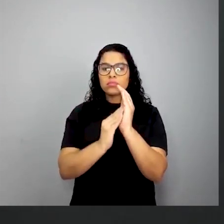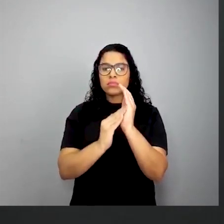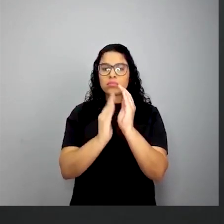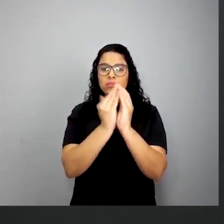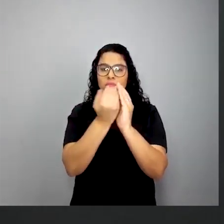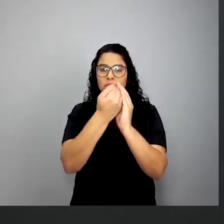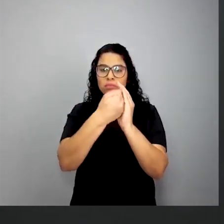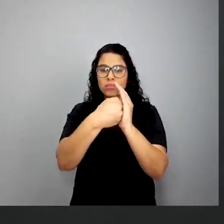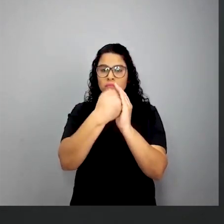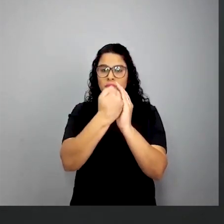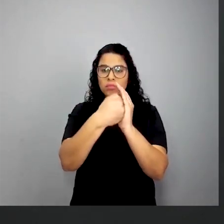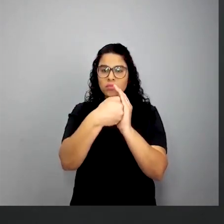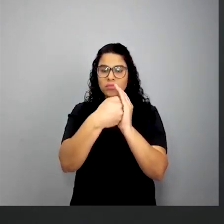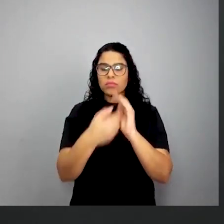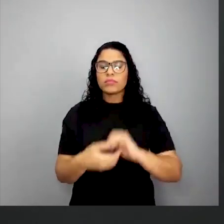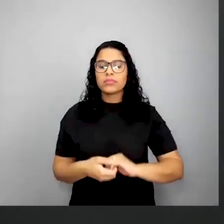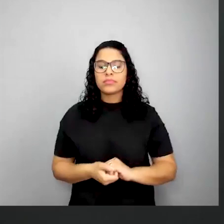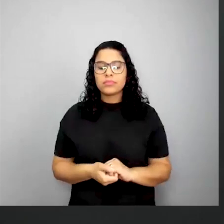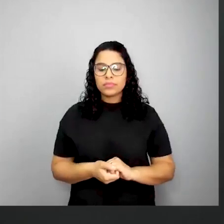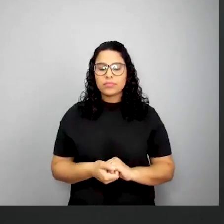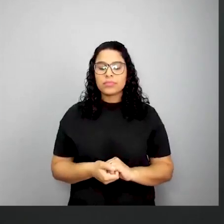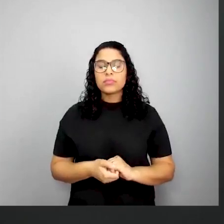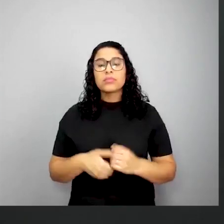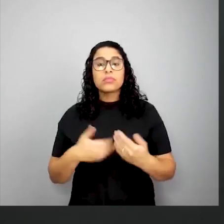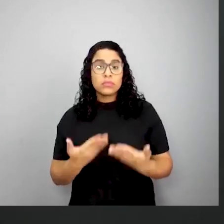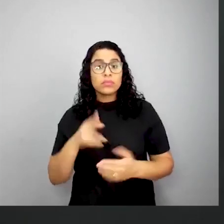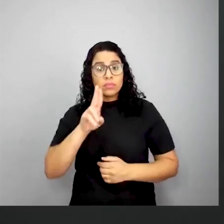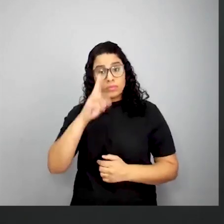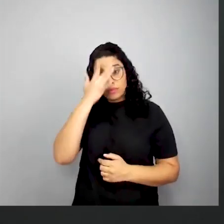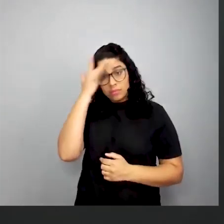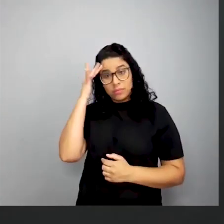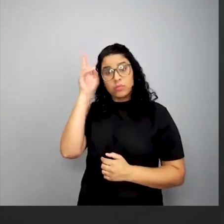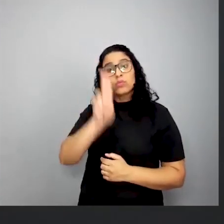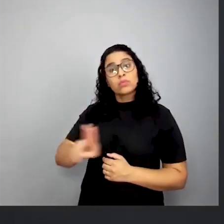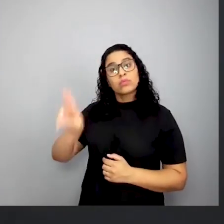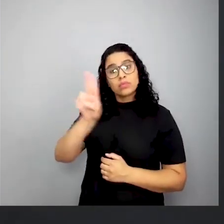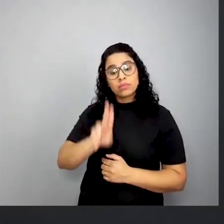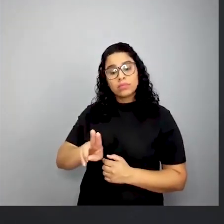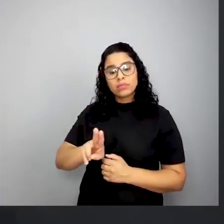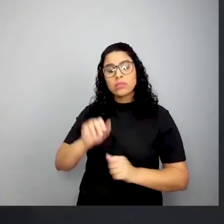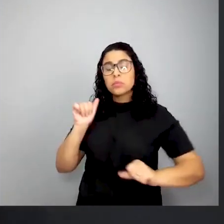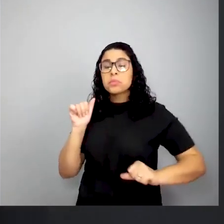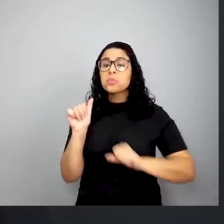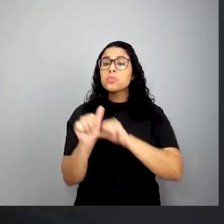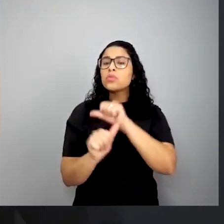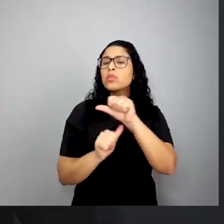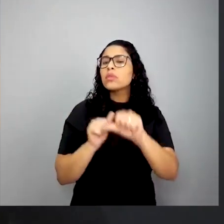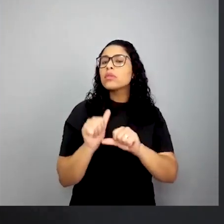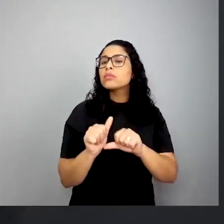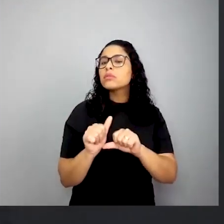essa lente divergente, ela consegue então que haja uma mudança, um leve